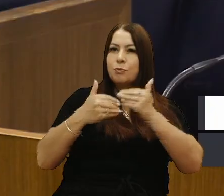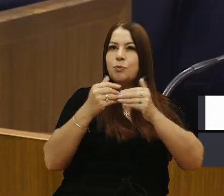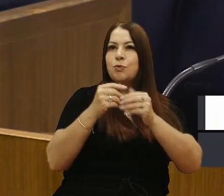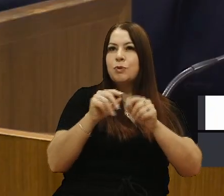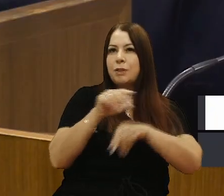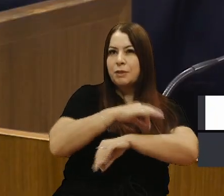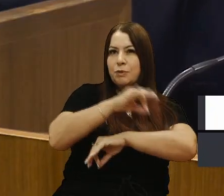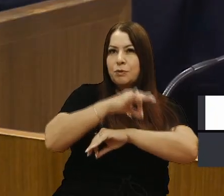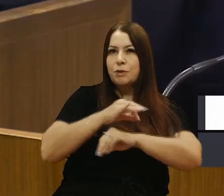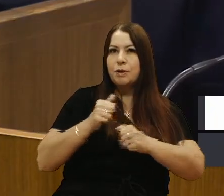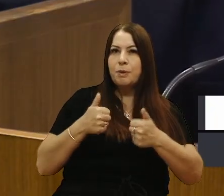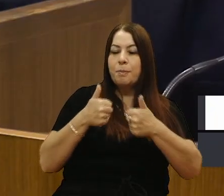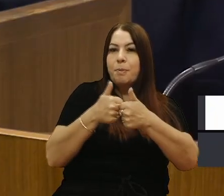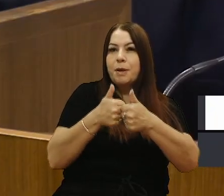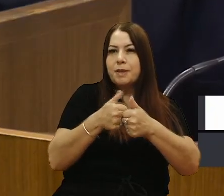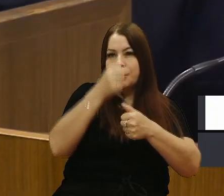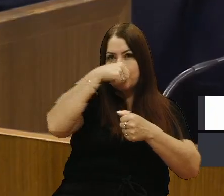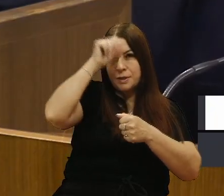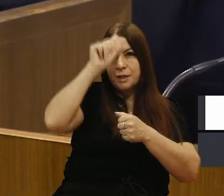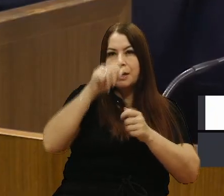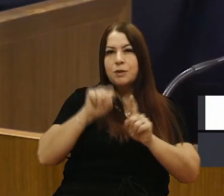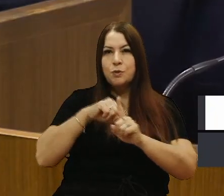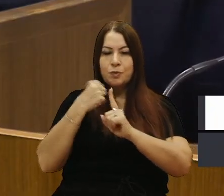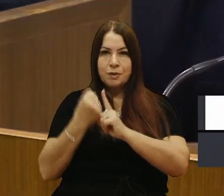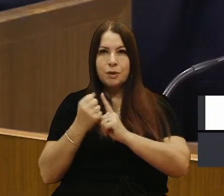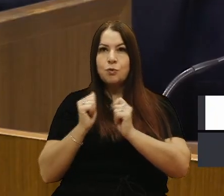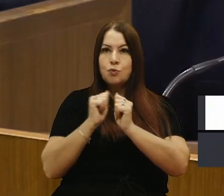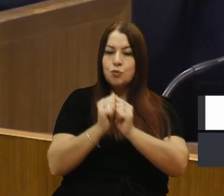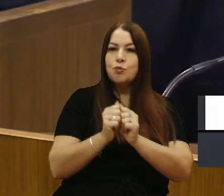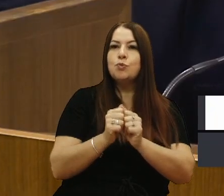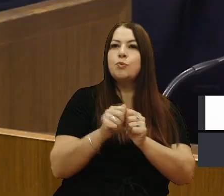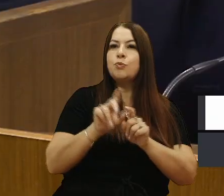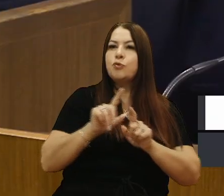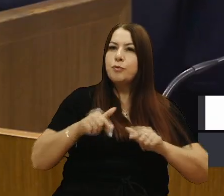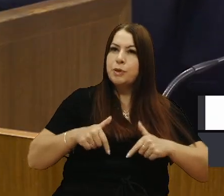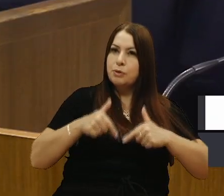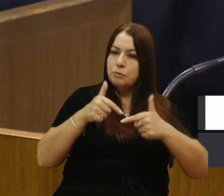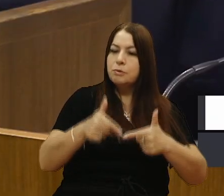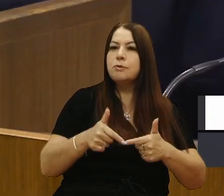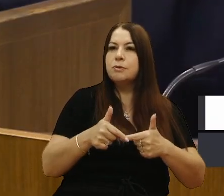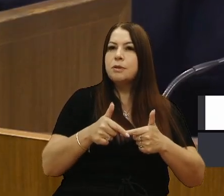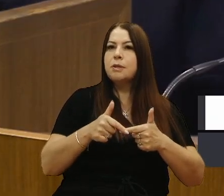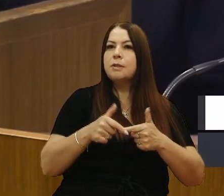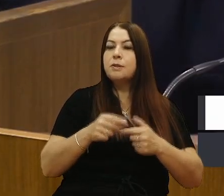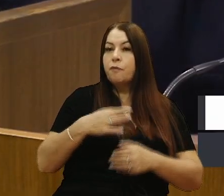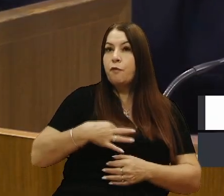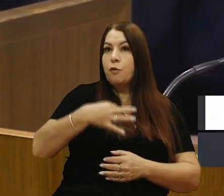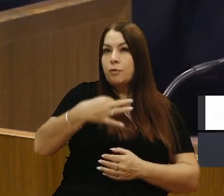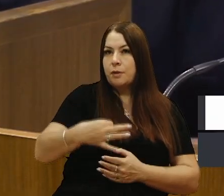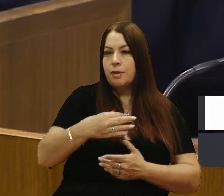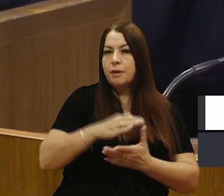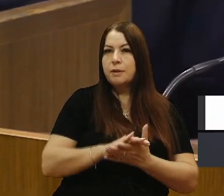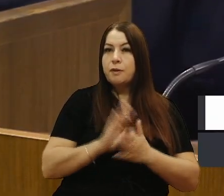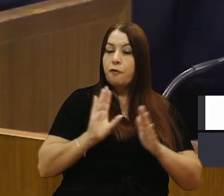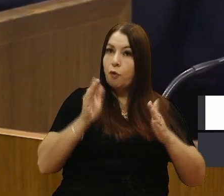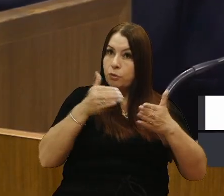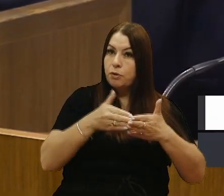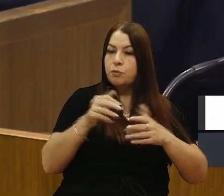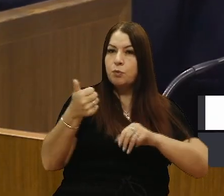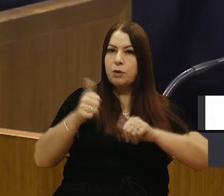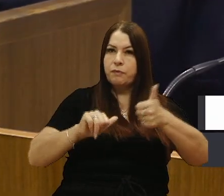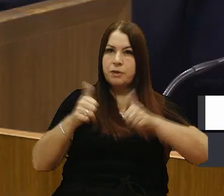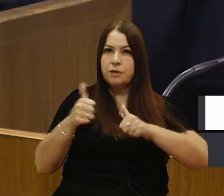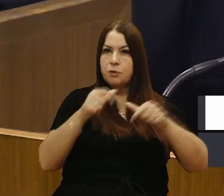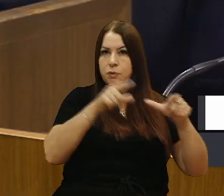na aproximação entre a universidade e a sociedade, por meio de ações voluntárias voltadas à qualificação